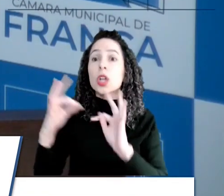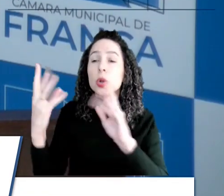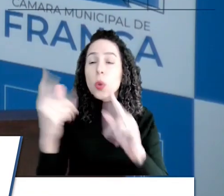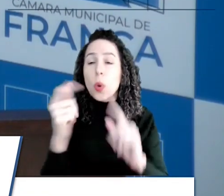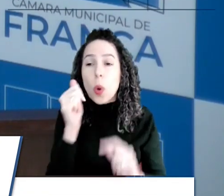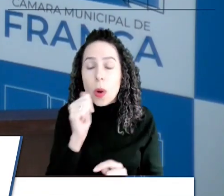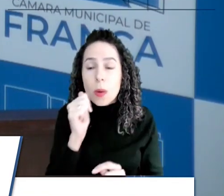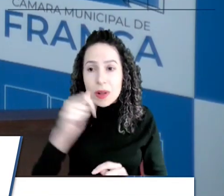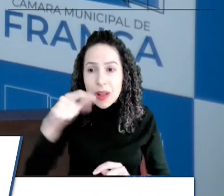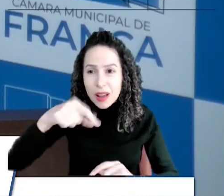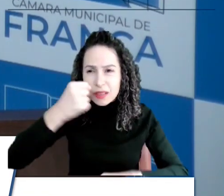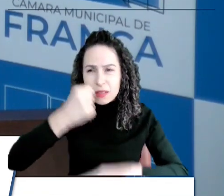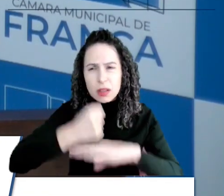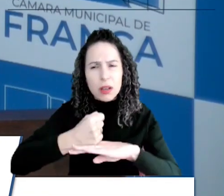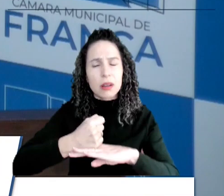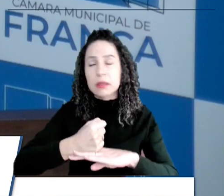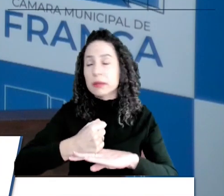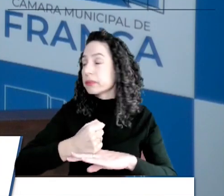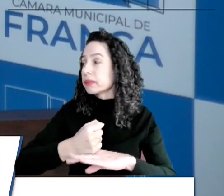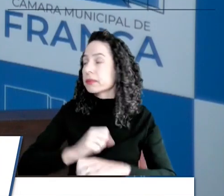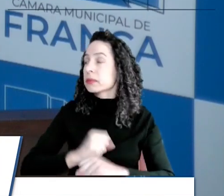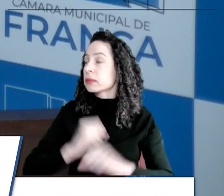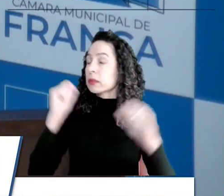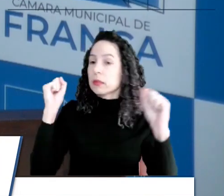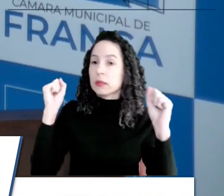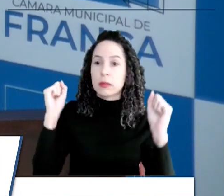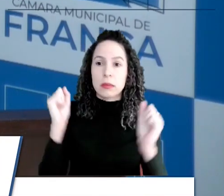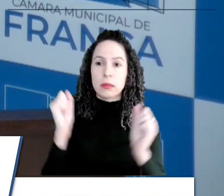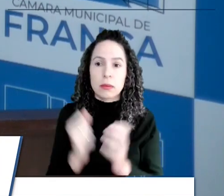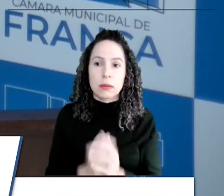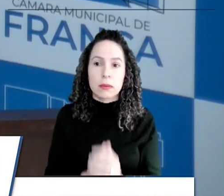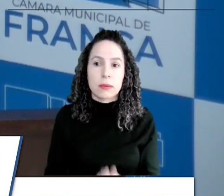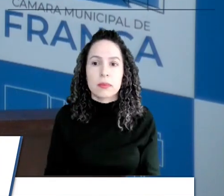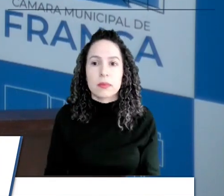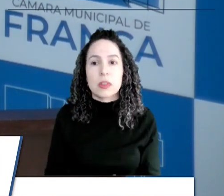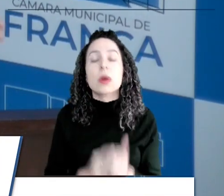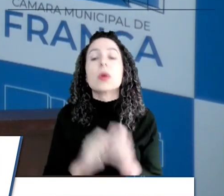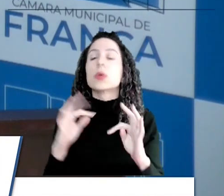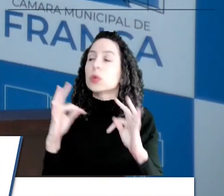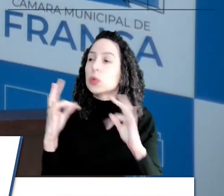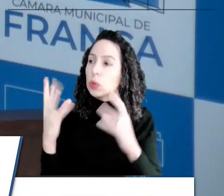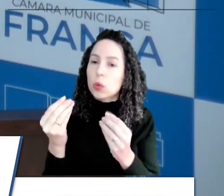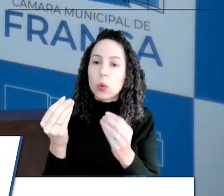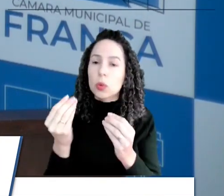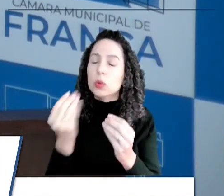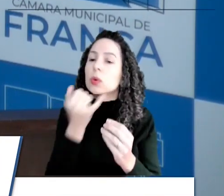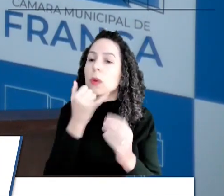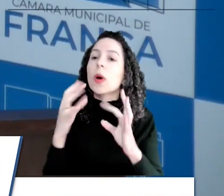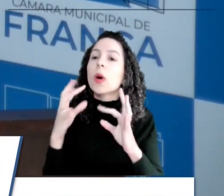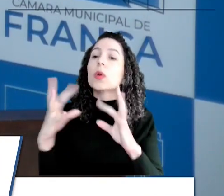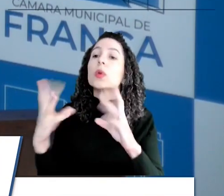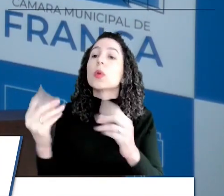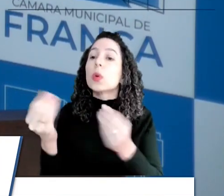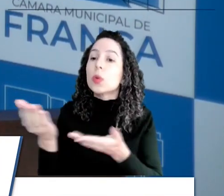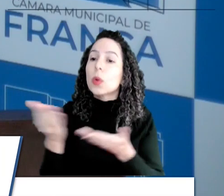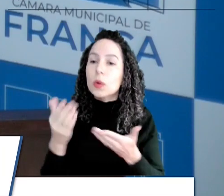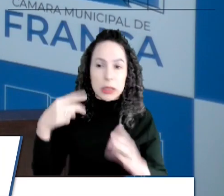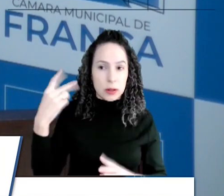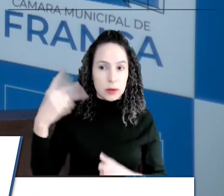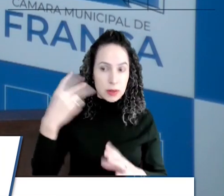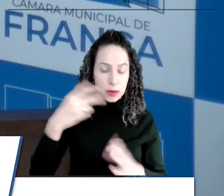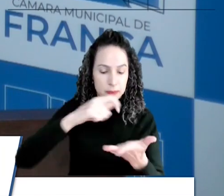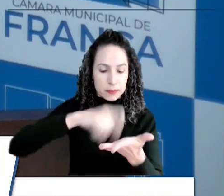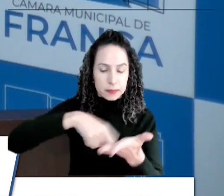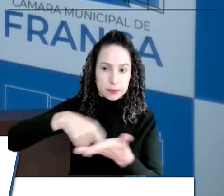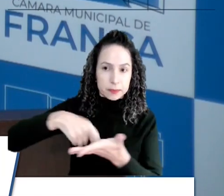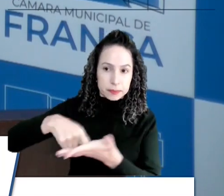absurdo, presidente. Então, convido todos os prefeitos, todos os nobres vereadores a assinarem comigo